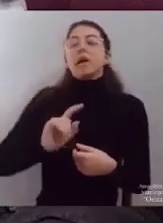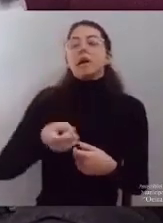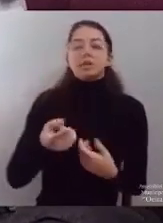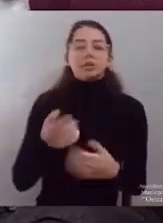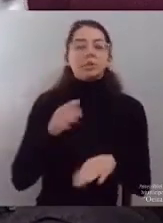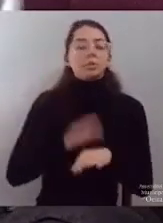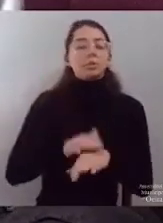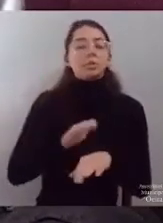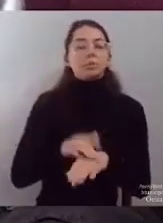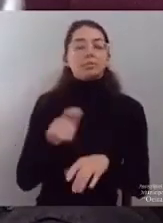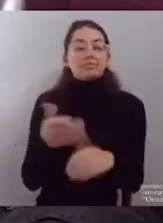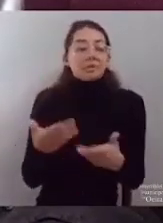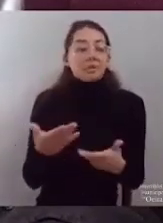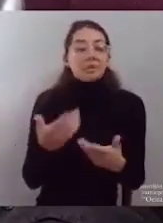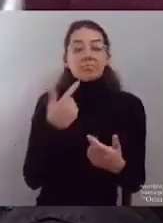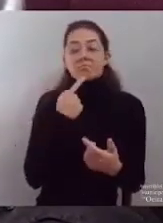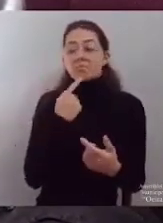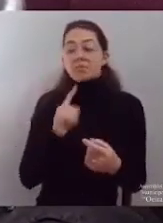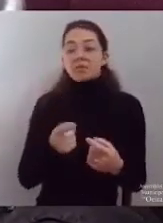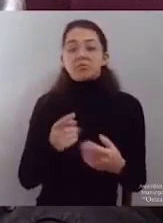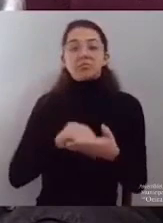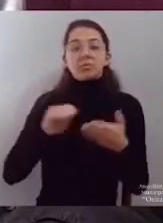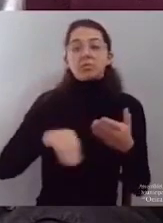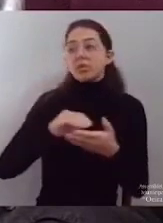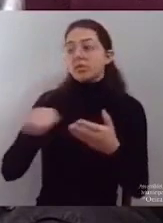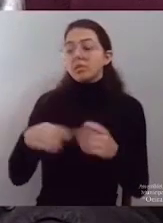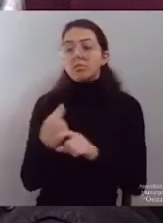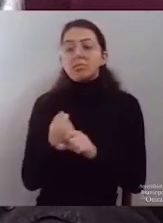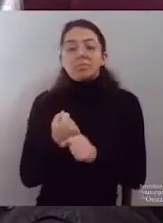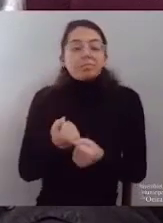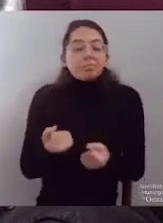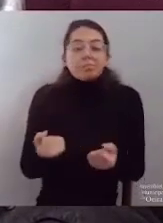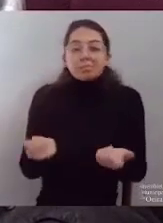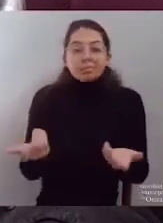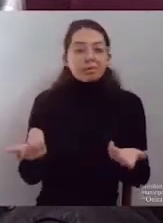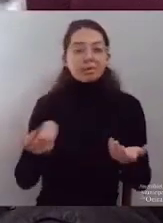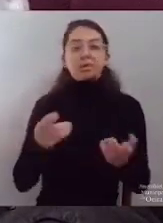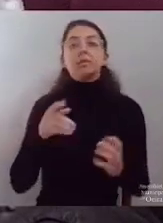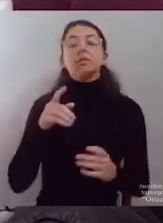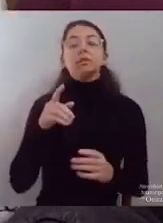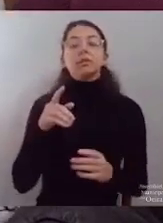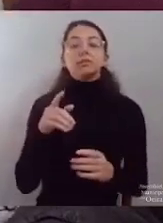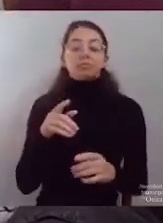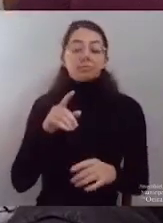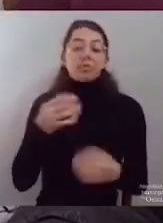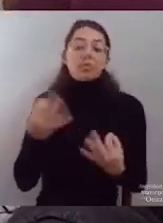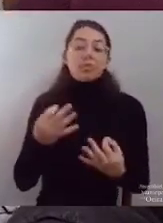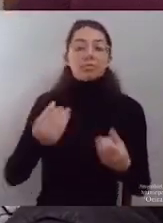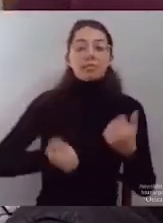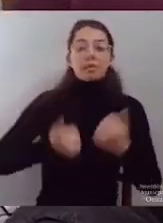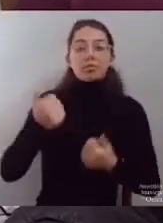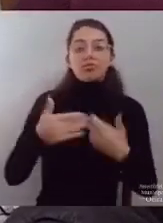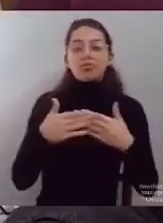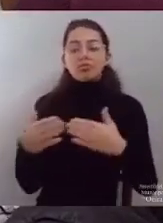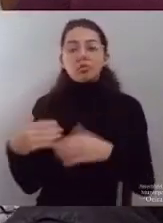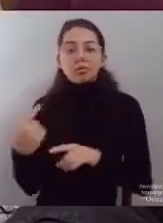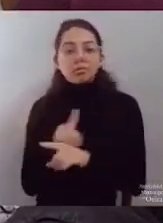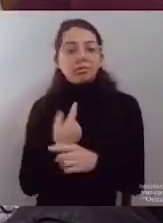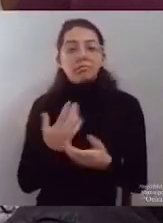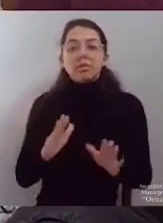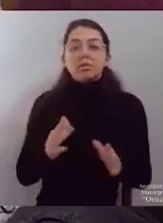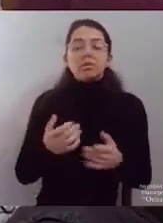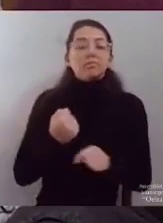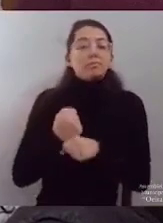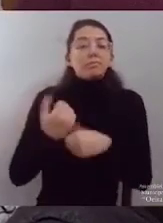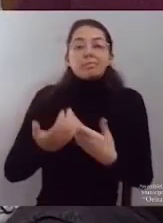aparentemente não consegue contratos e adjudicações, apesar das candidaturas que tem respondido? Será